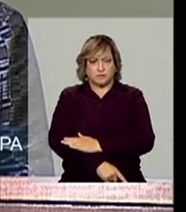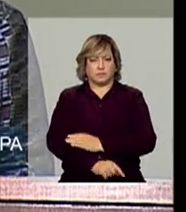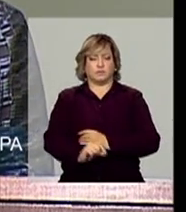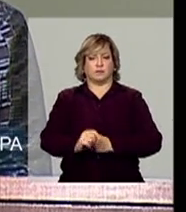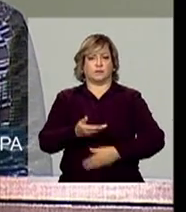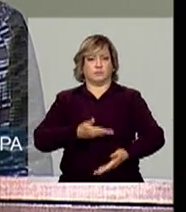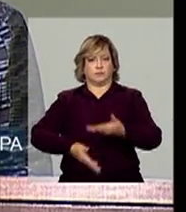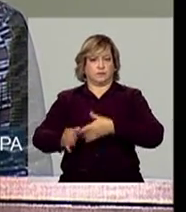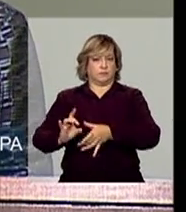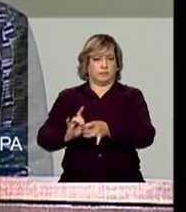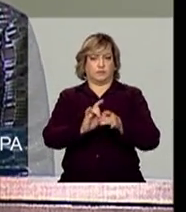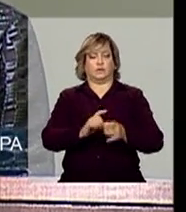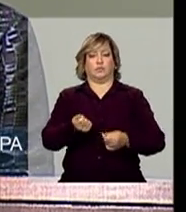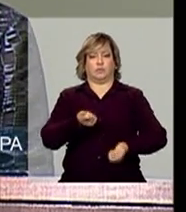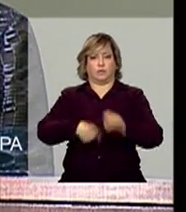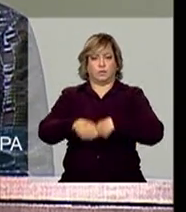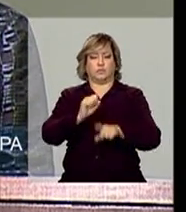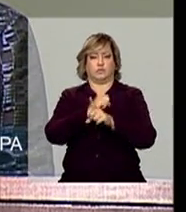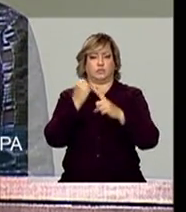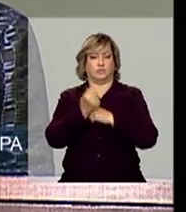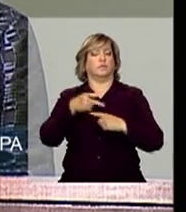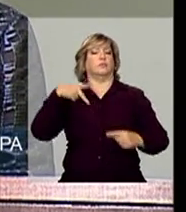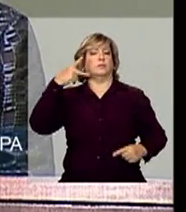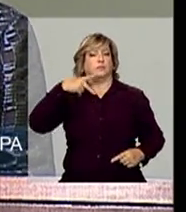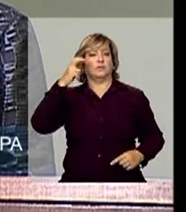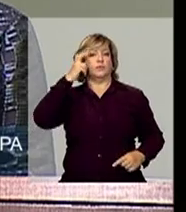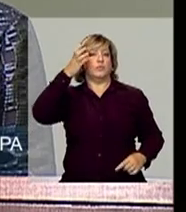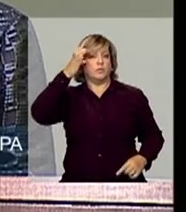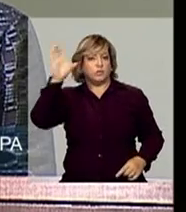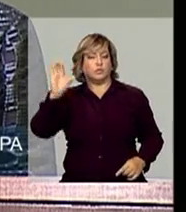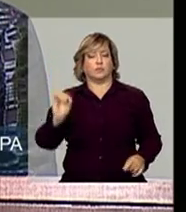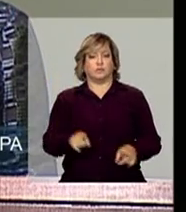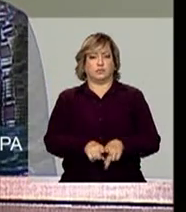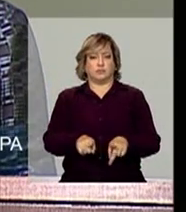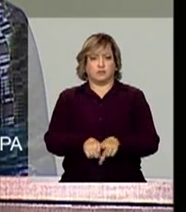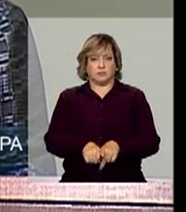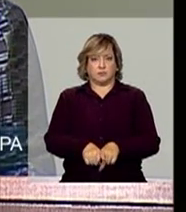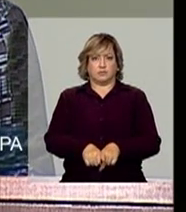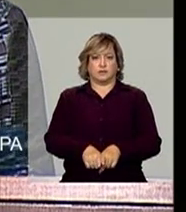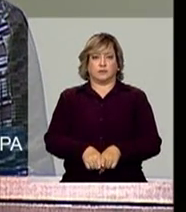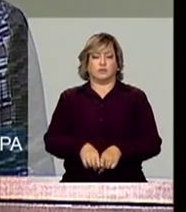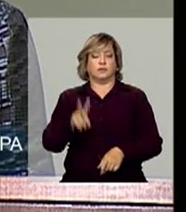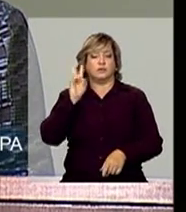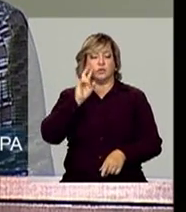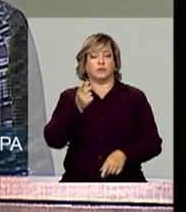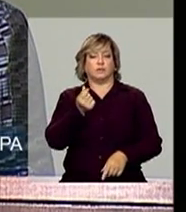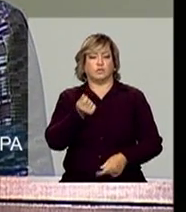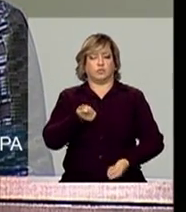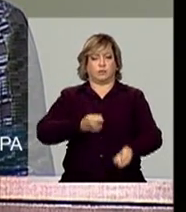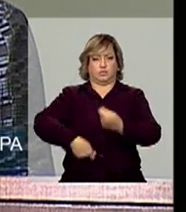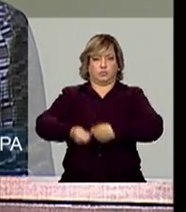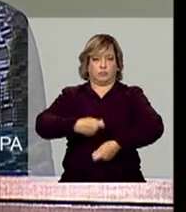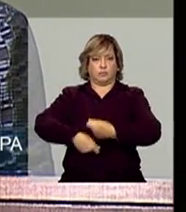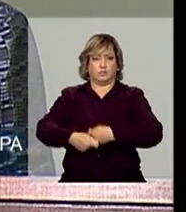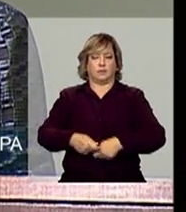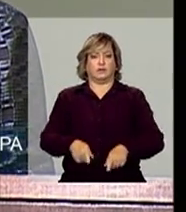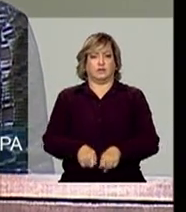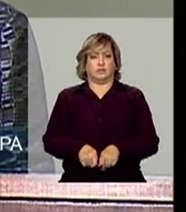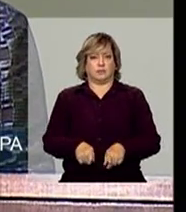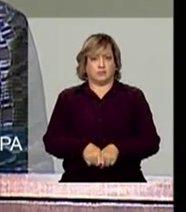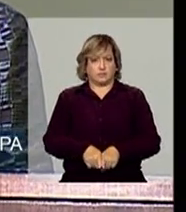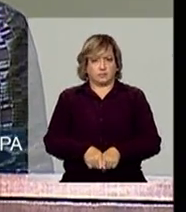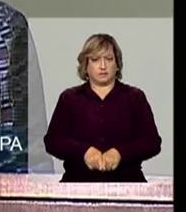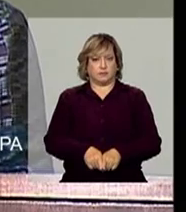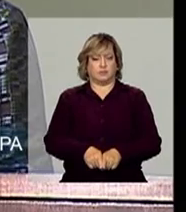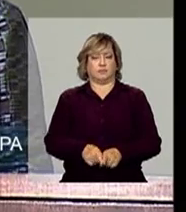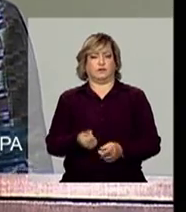econômica, social, política e cultural em matéria de economia, relações